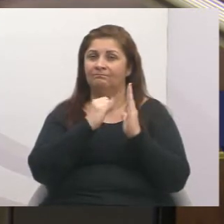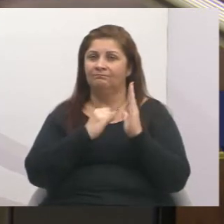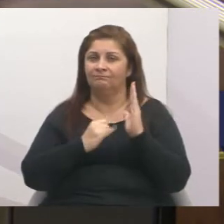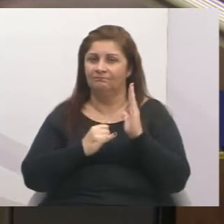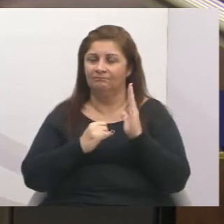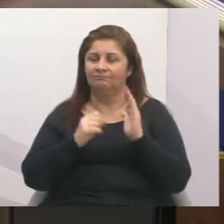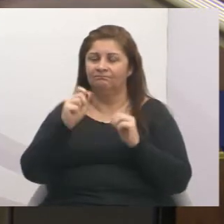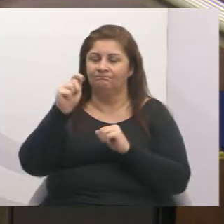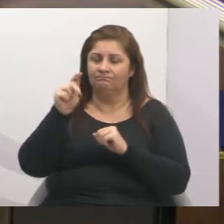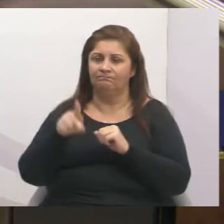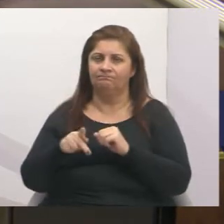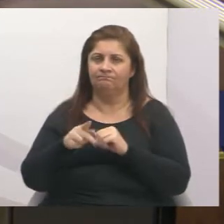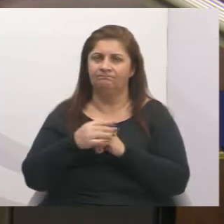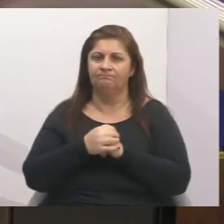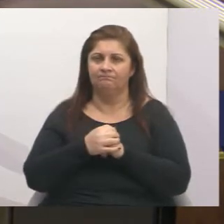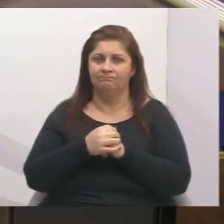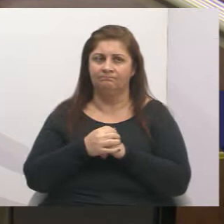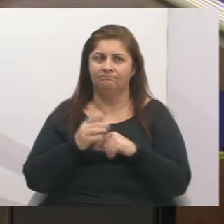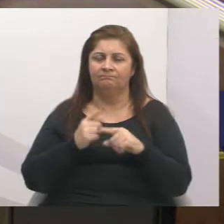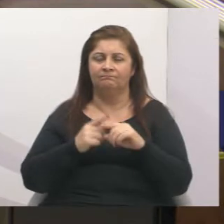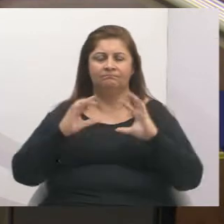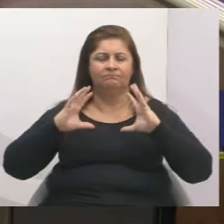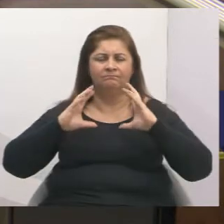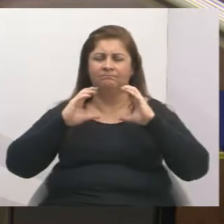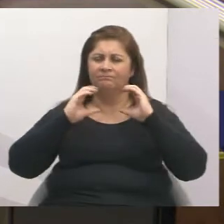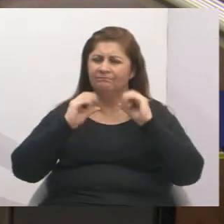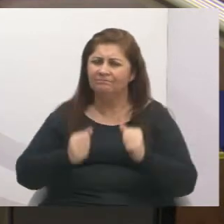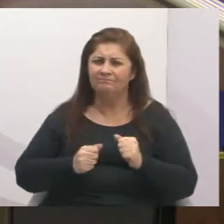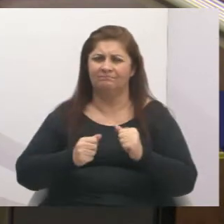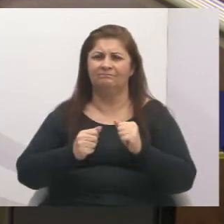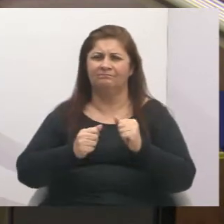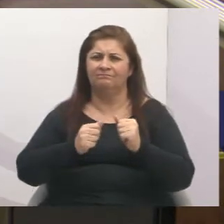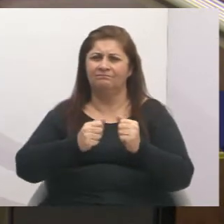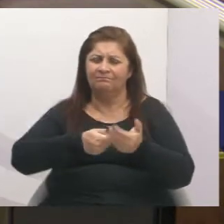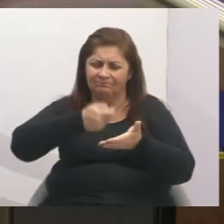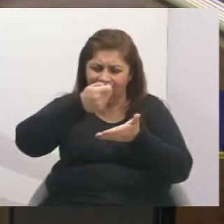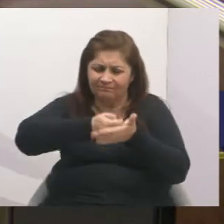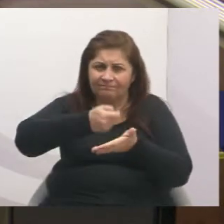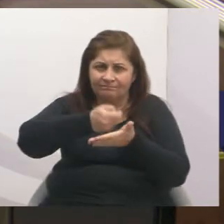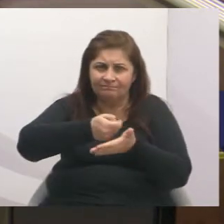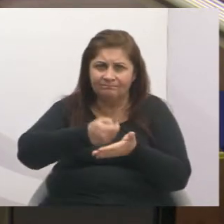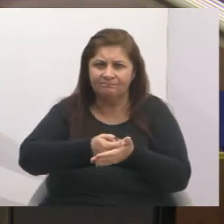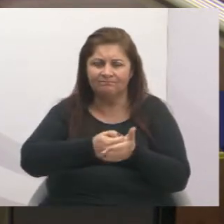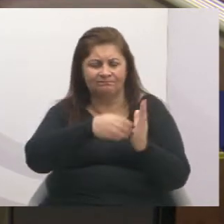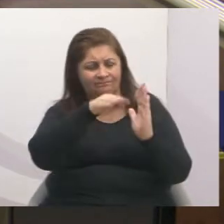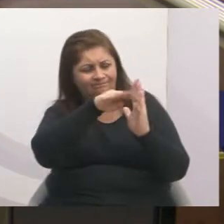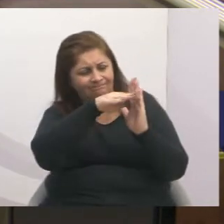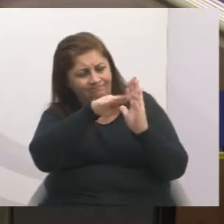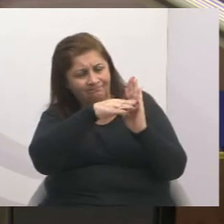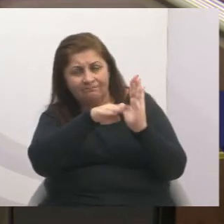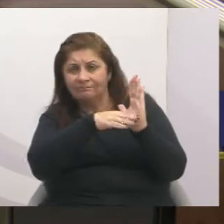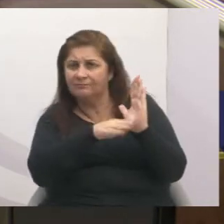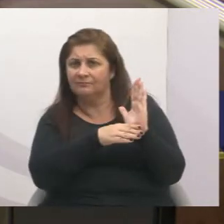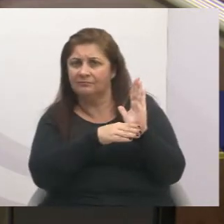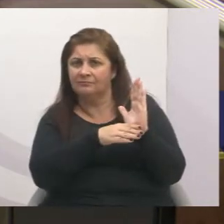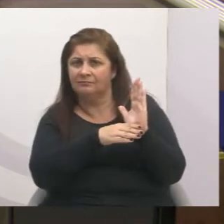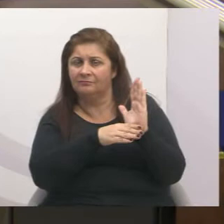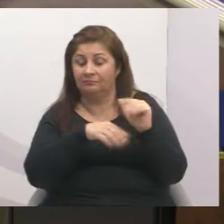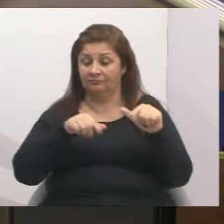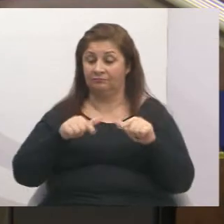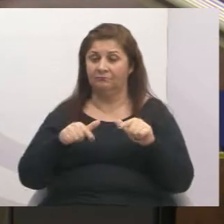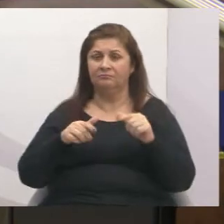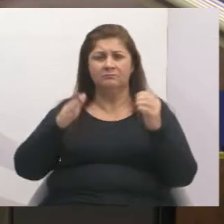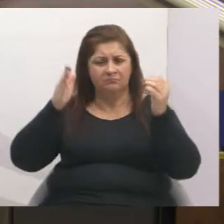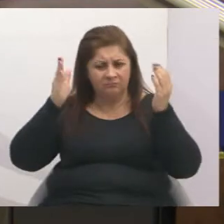previdenciário, porque todas as obrigações que esse trabalhador deveria cumprir, quando na ativa, ele